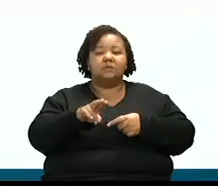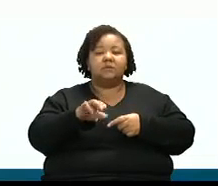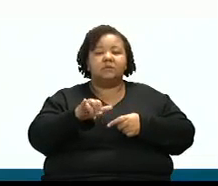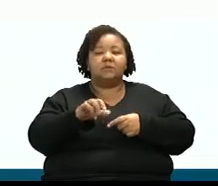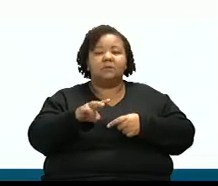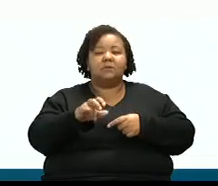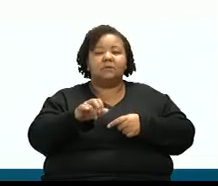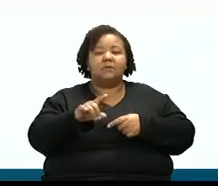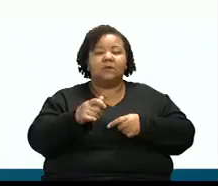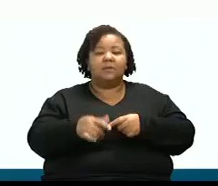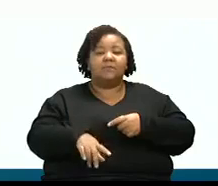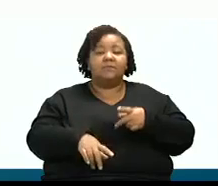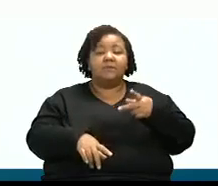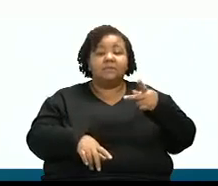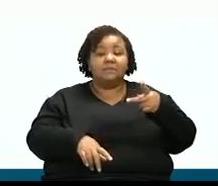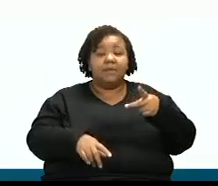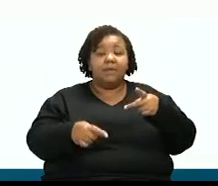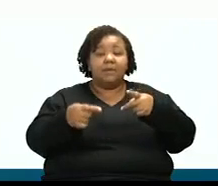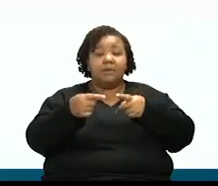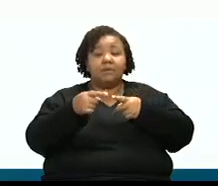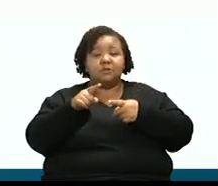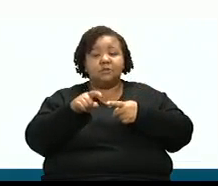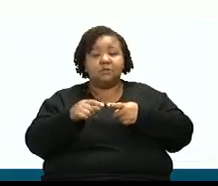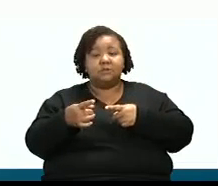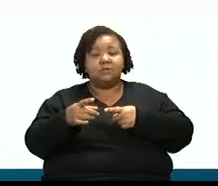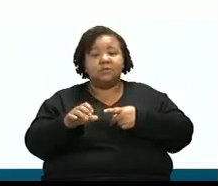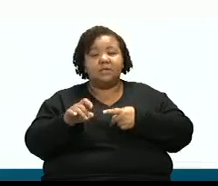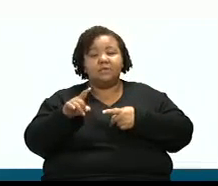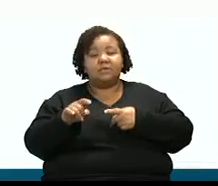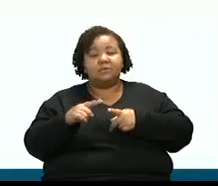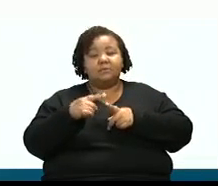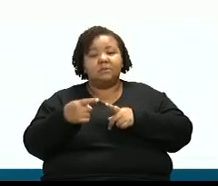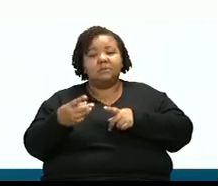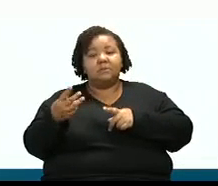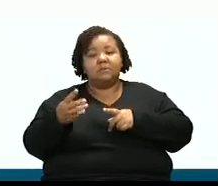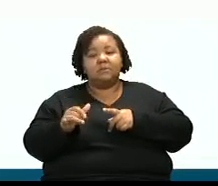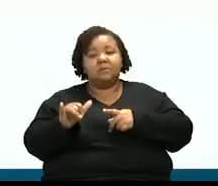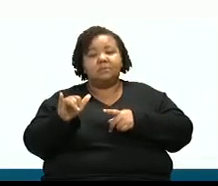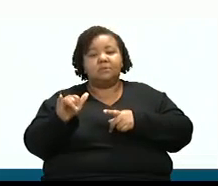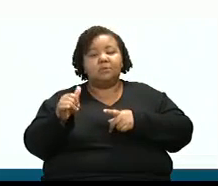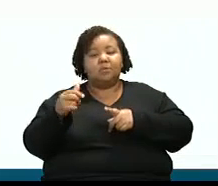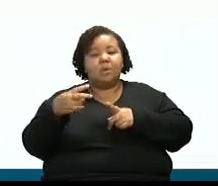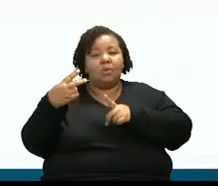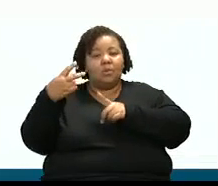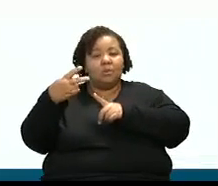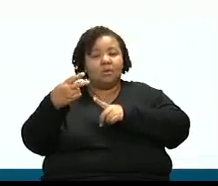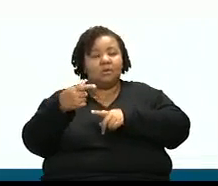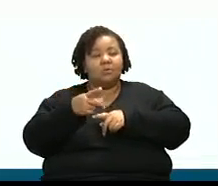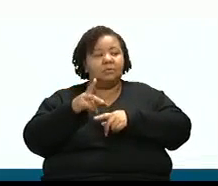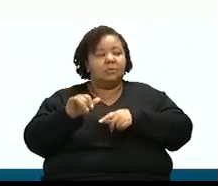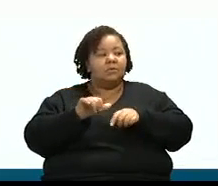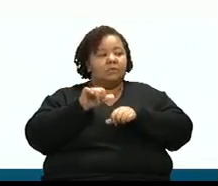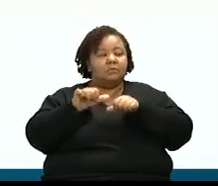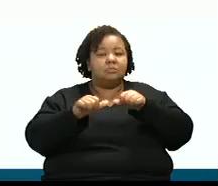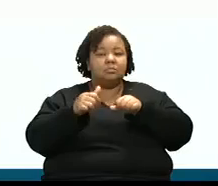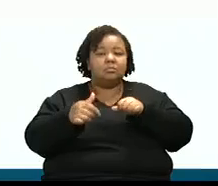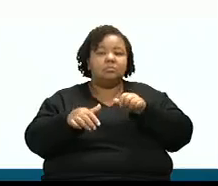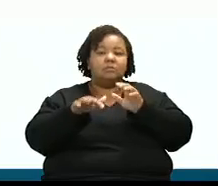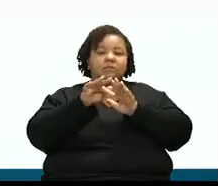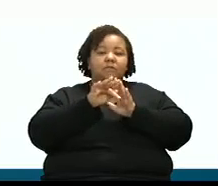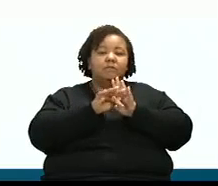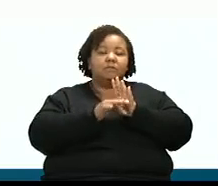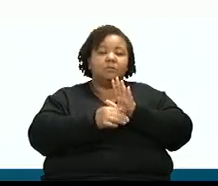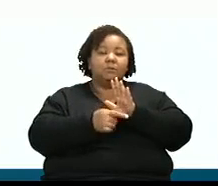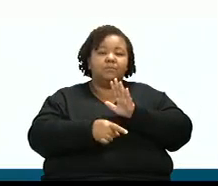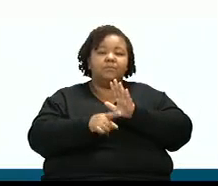derivada de P em relação a x é 10x mais 3y², eu vou integrar essa função em relação a